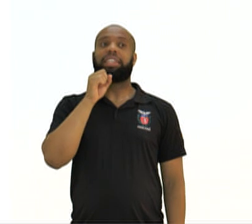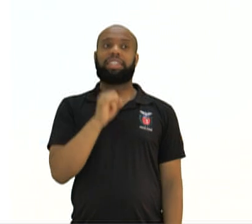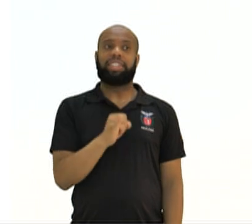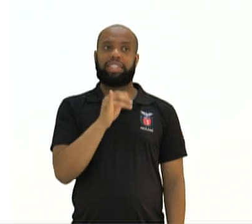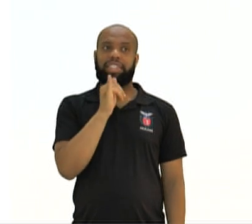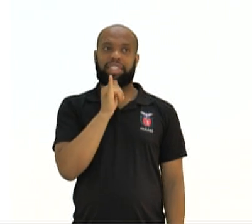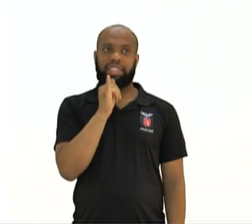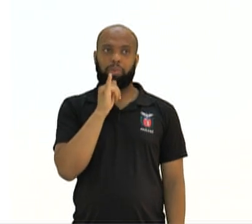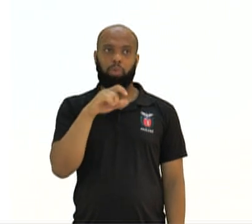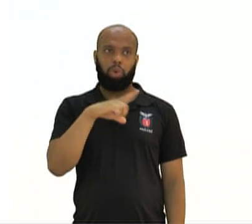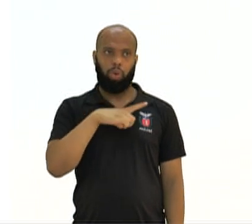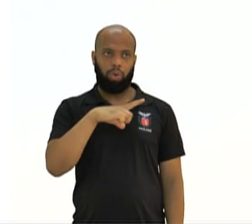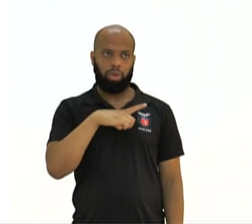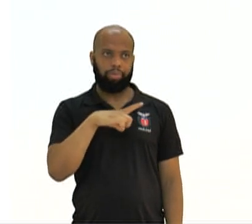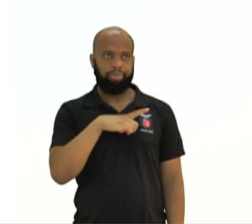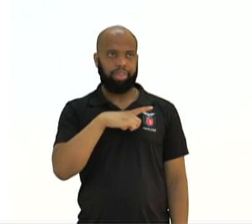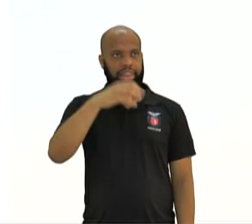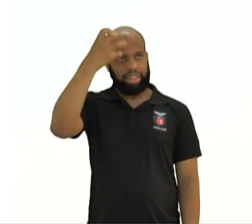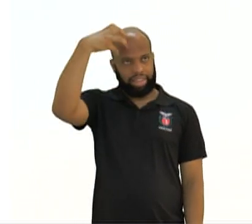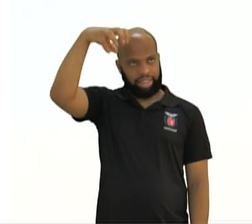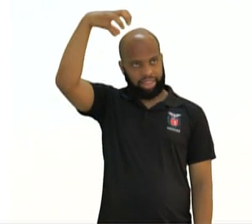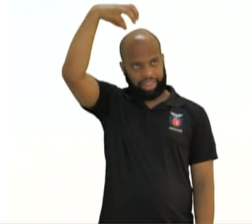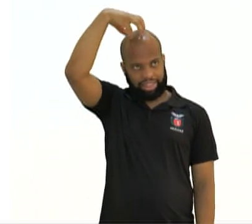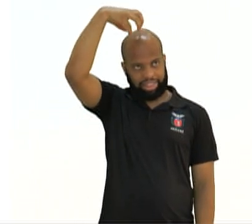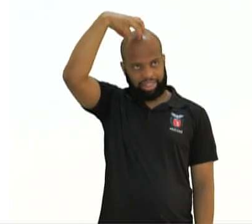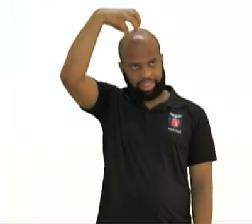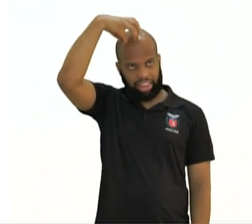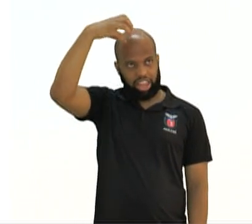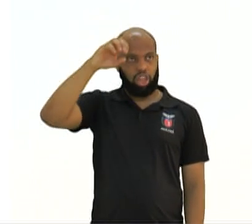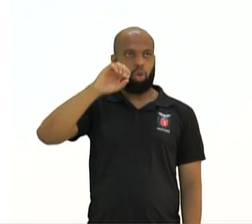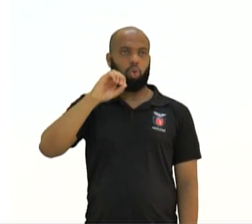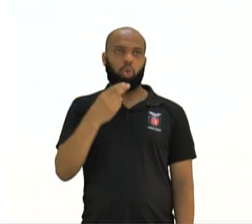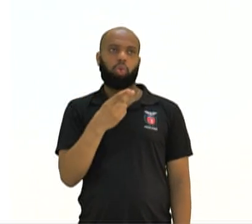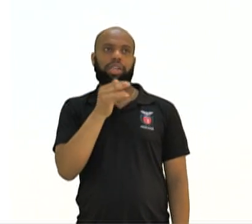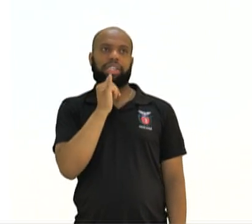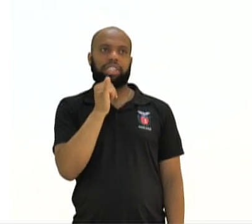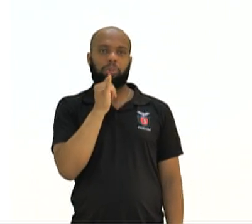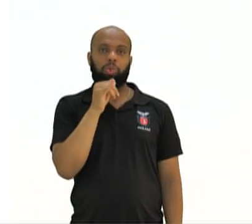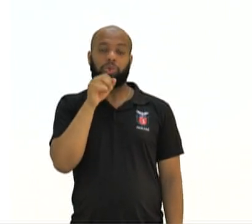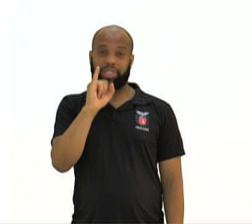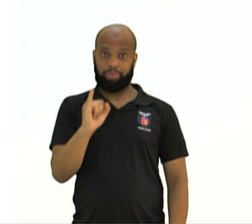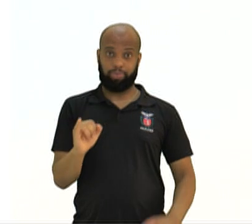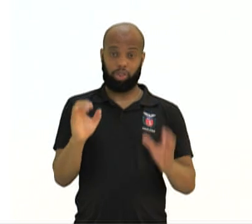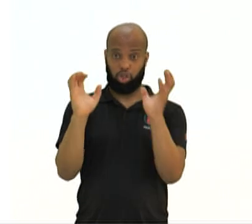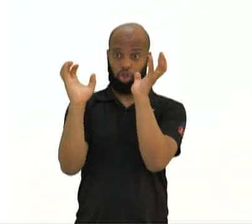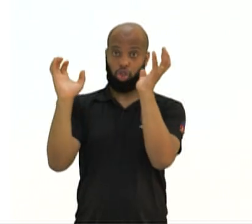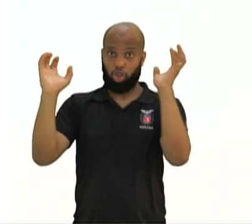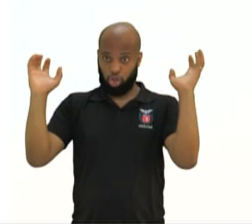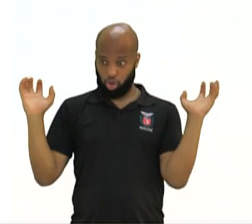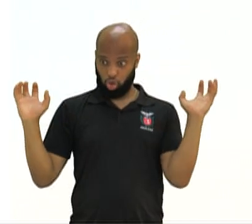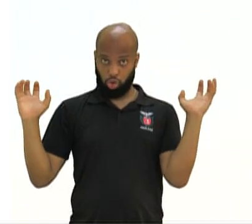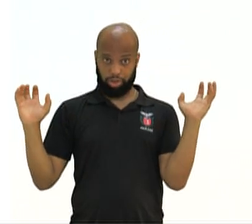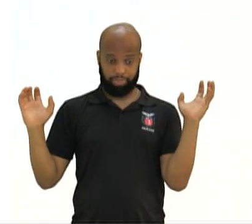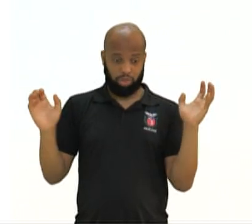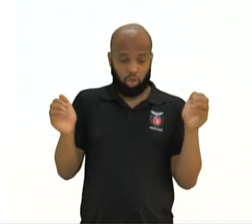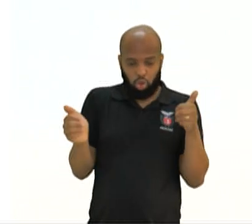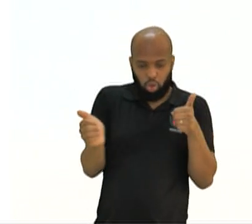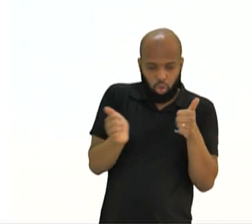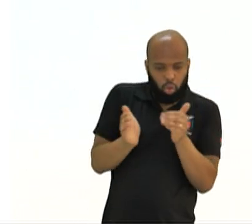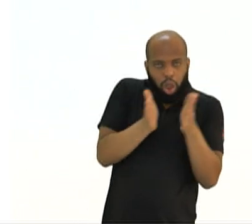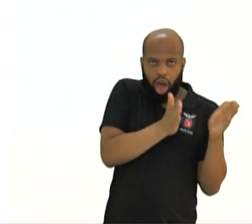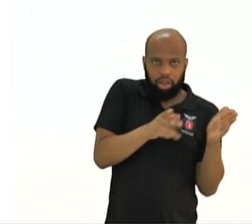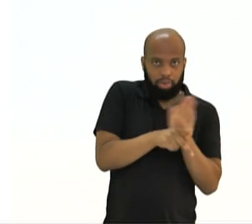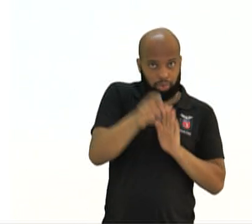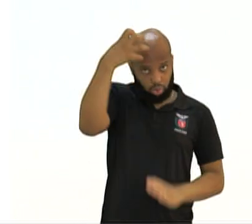aqui ou a torre estivesse no lado do rei, o rei poderia capturar essa peça. Ou uma